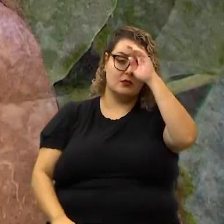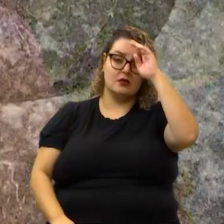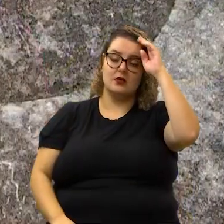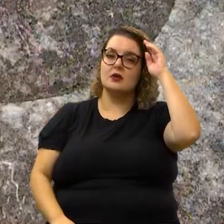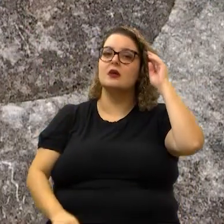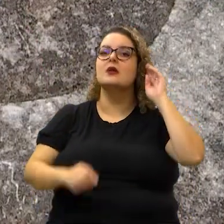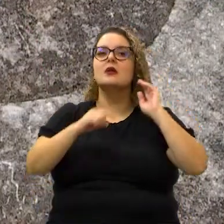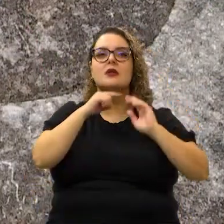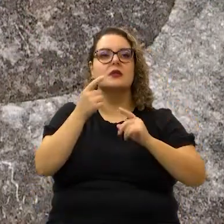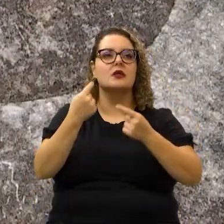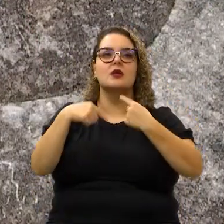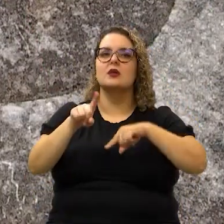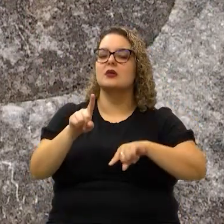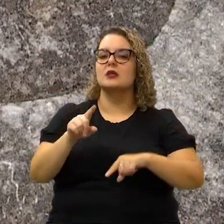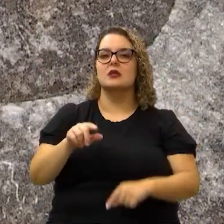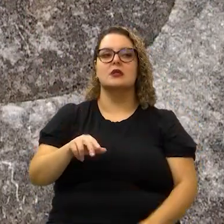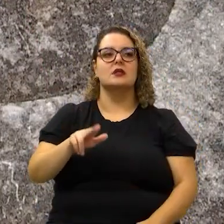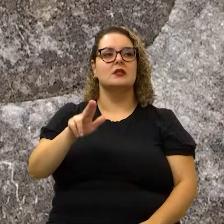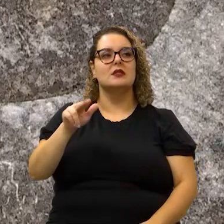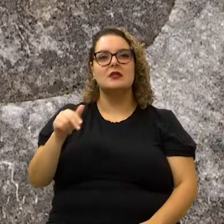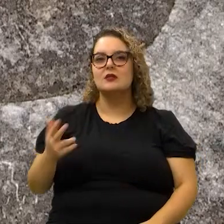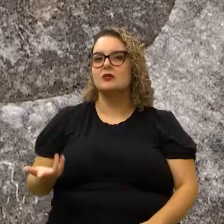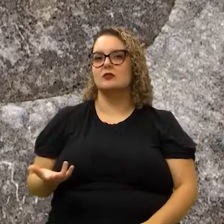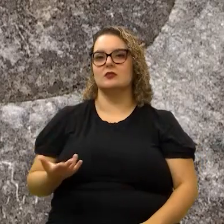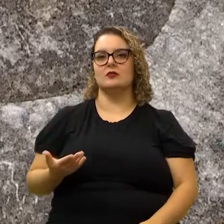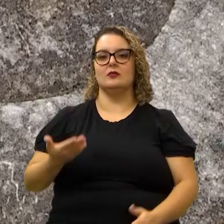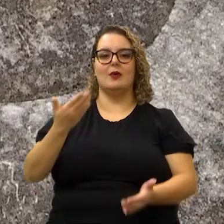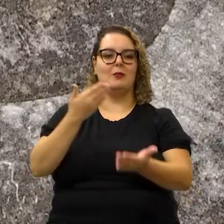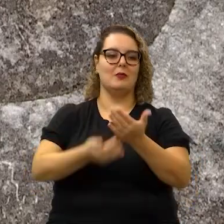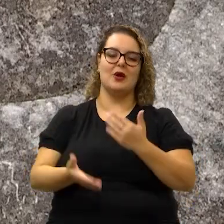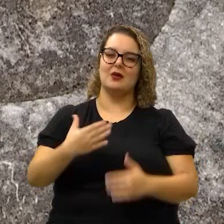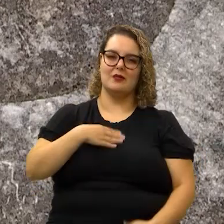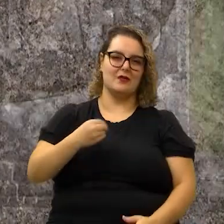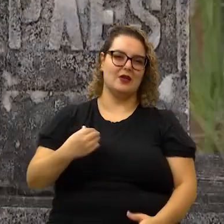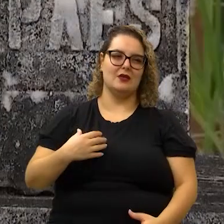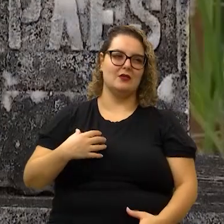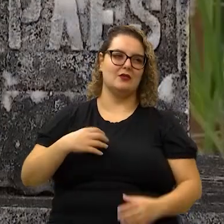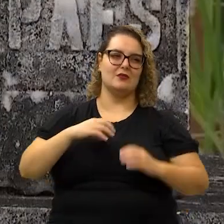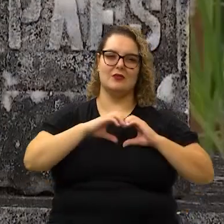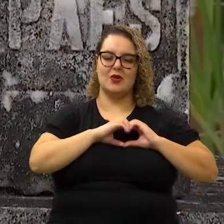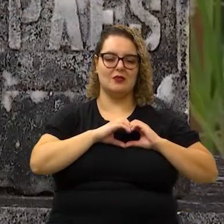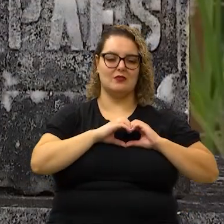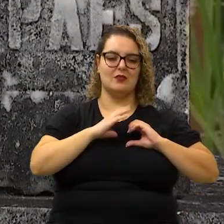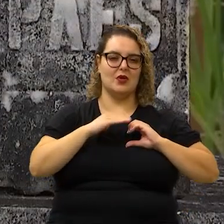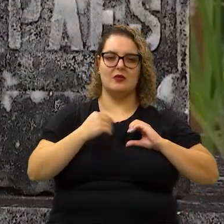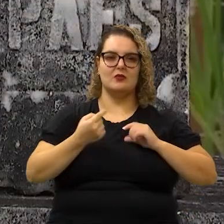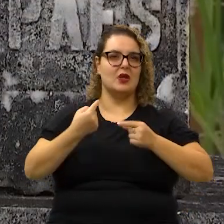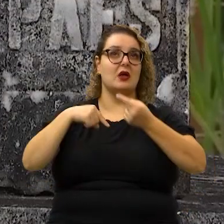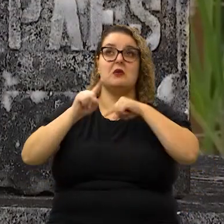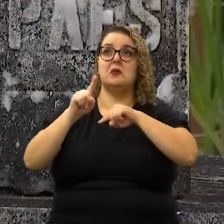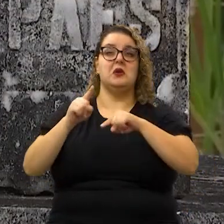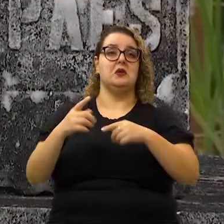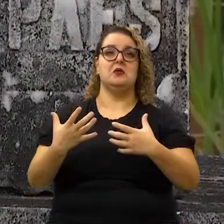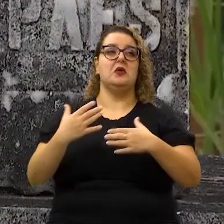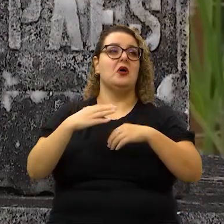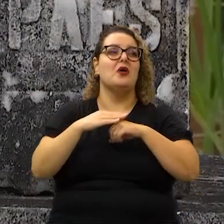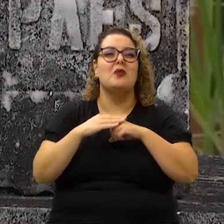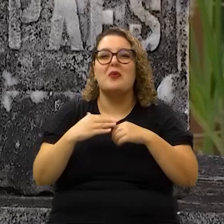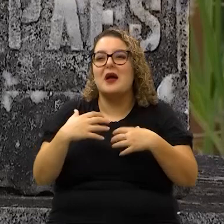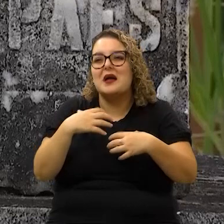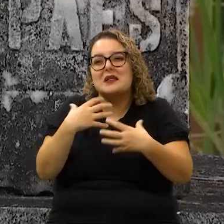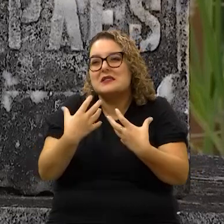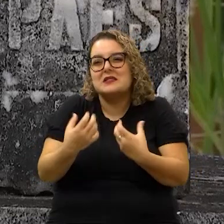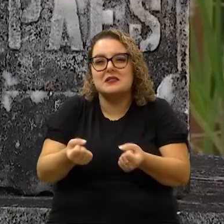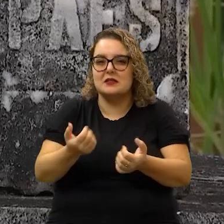normal. Ninguém supera, ninguém se conforma com a perda de um filho. Nós não falamos em superação, nem superação, nem